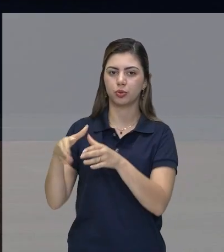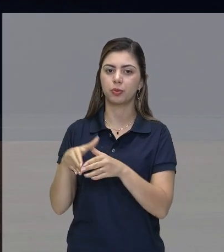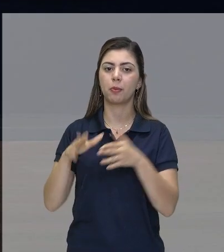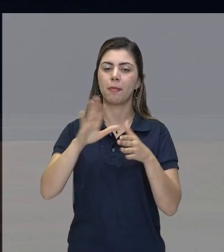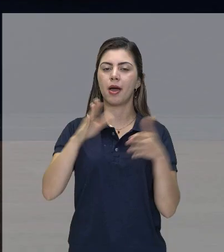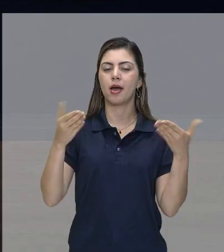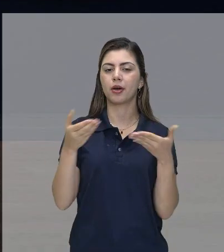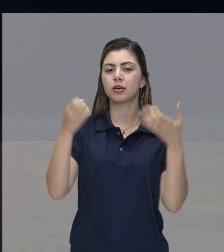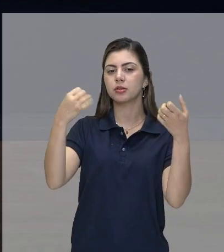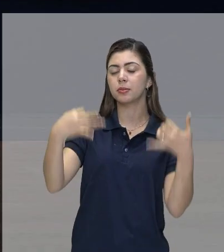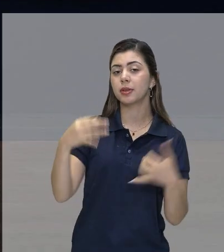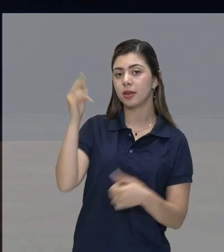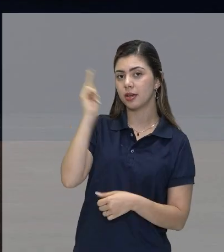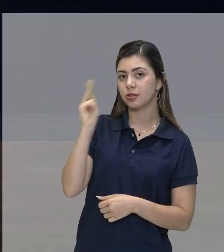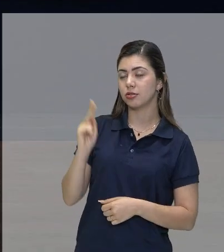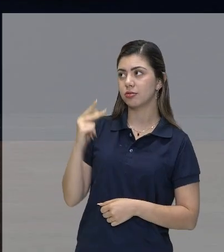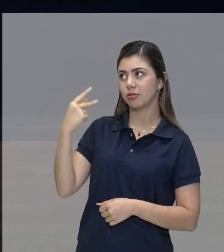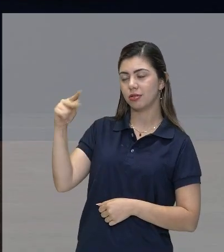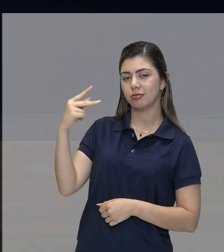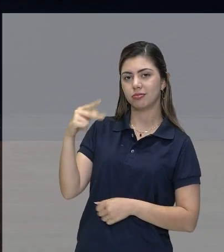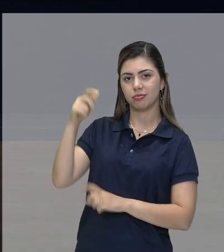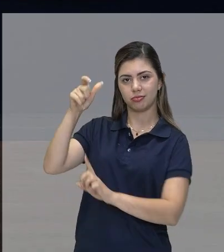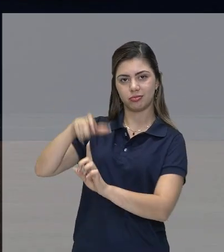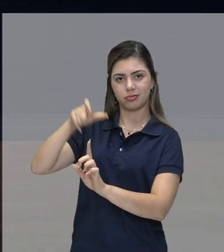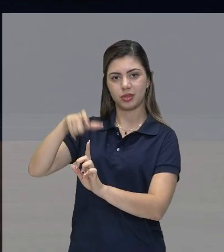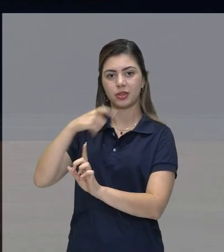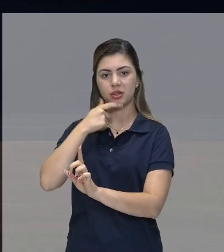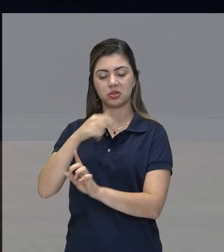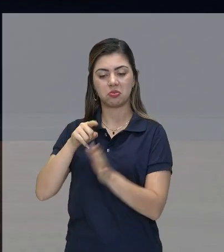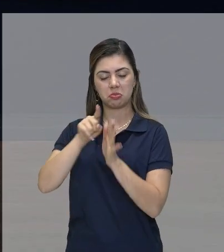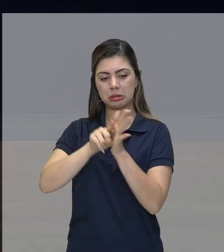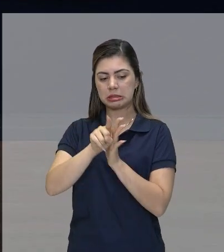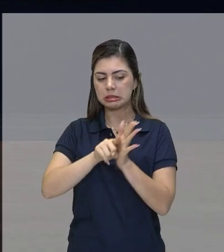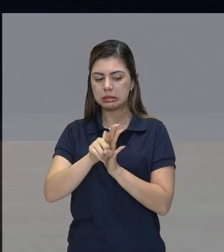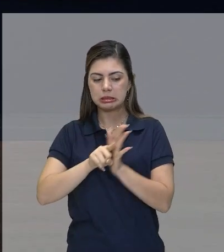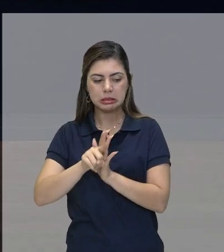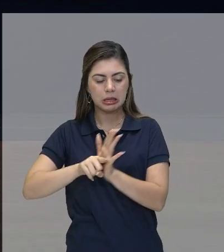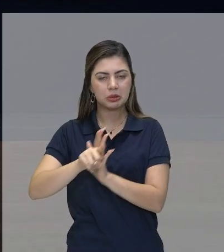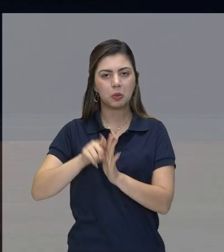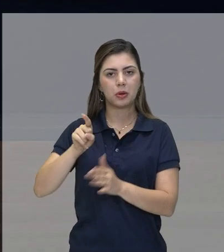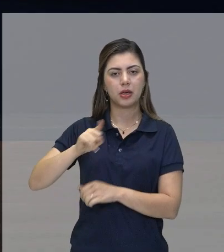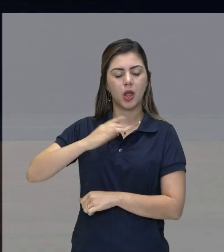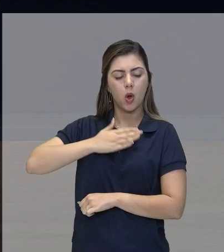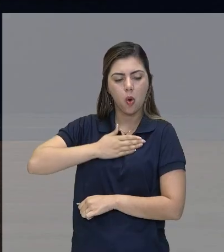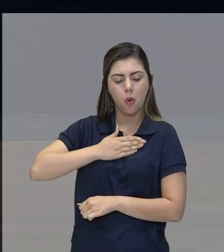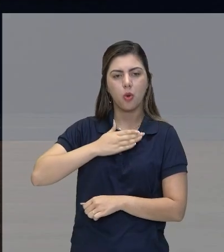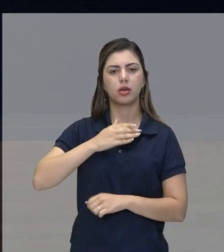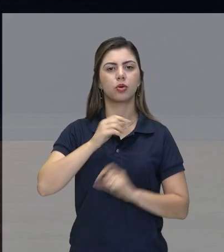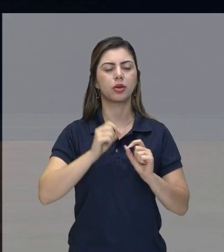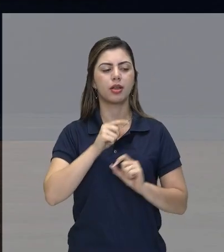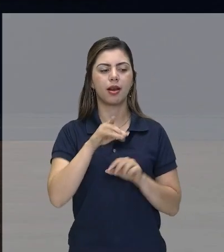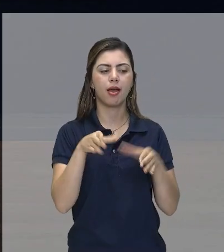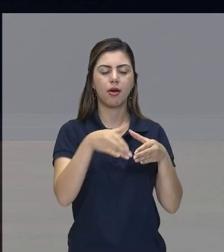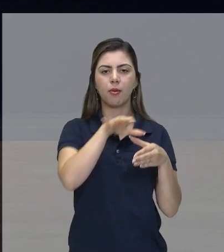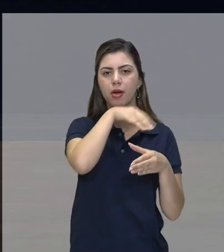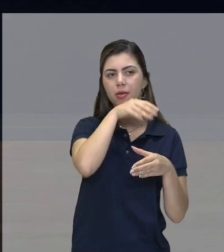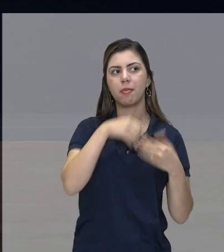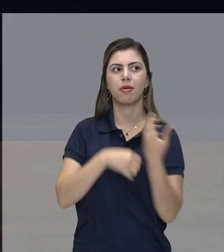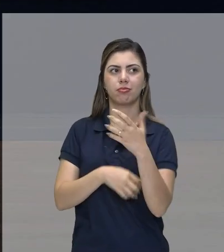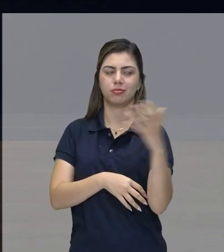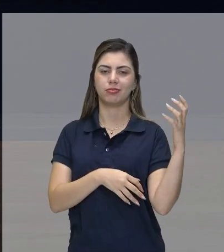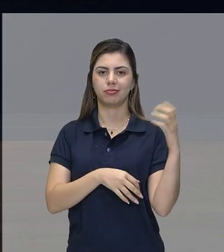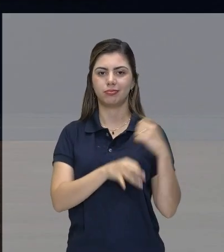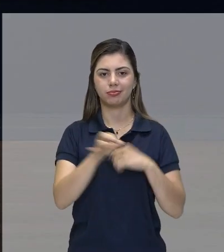da história desse naturalista, né, desse pesquisador apaixonado ali pelos animais e pela natureza.